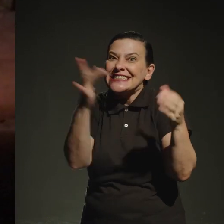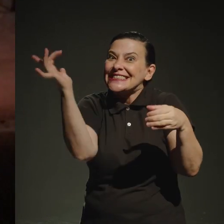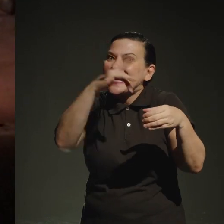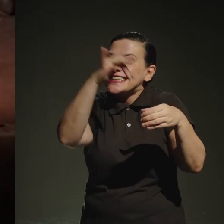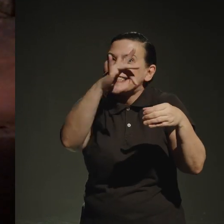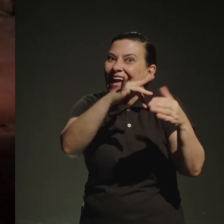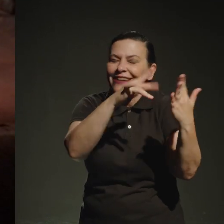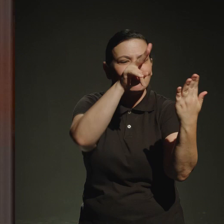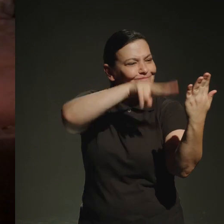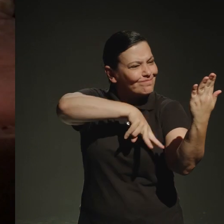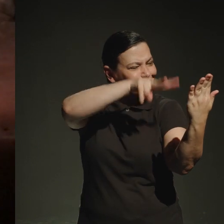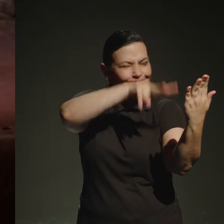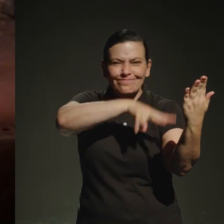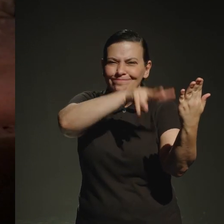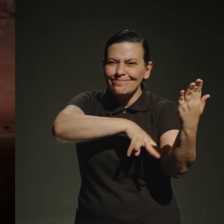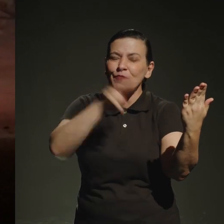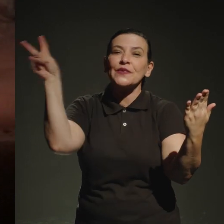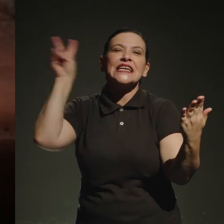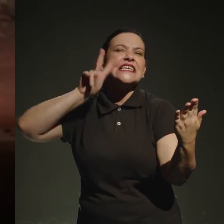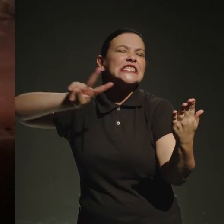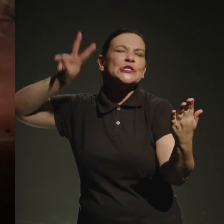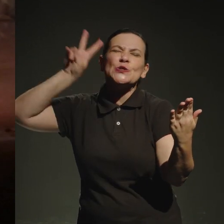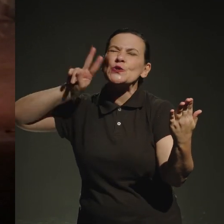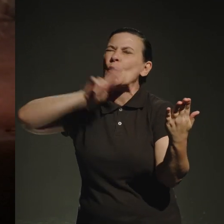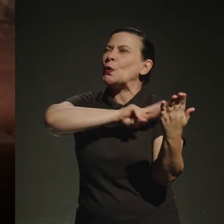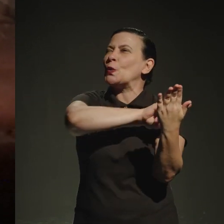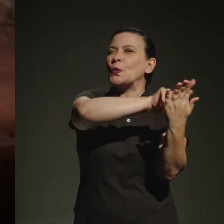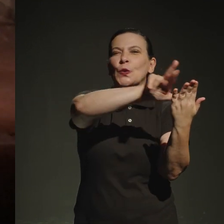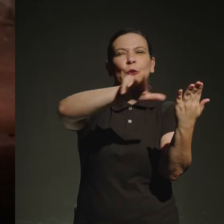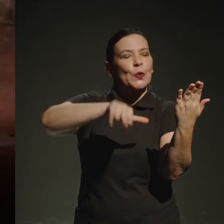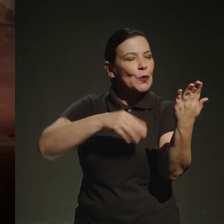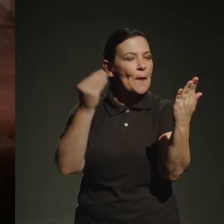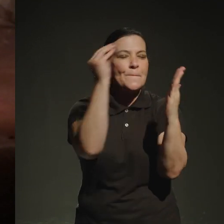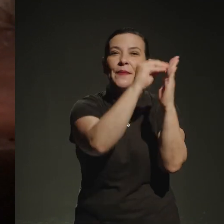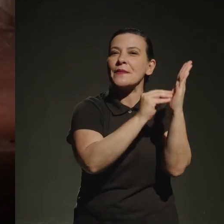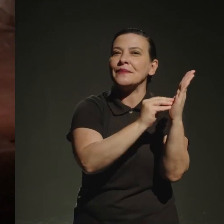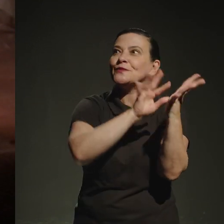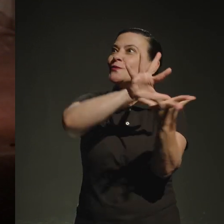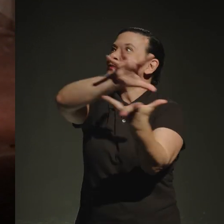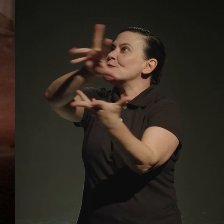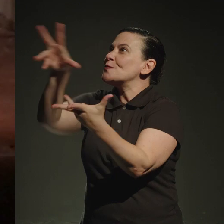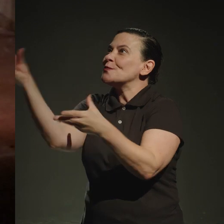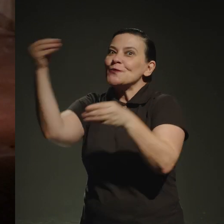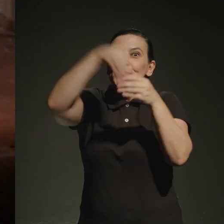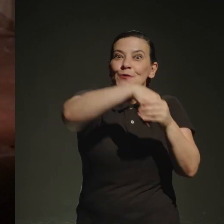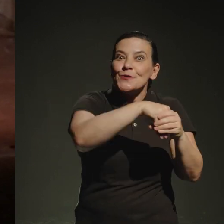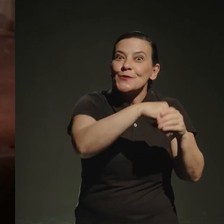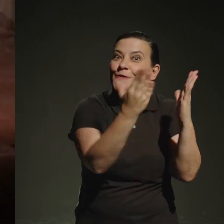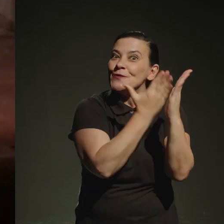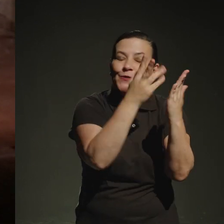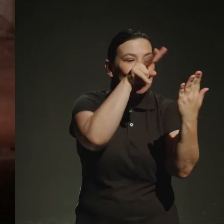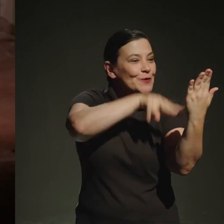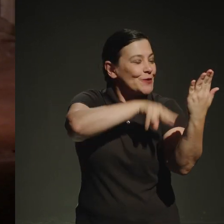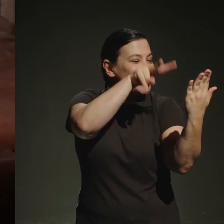nunca mais sinais fechados, nunca mais correria, ansiedade, violência, nunca desejo, nunca mais